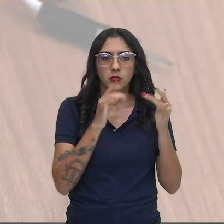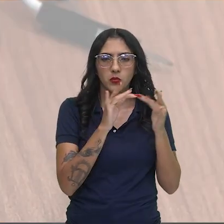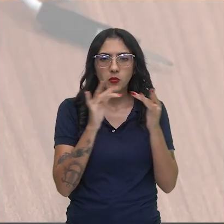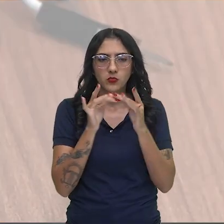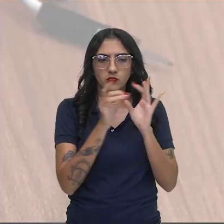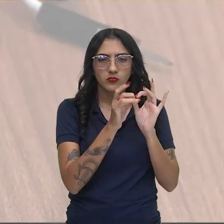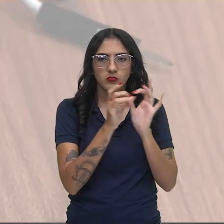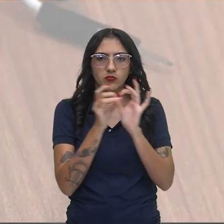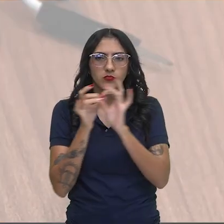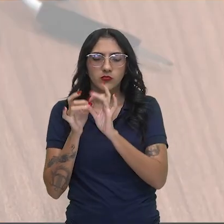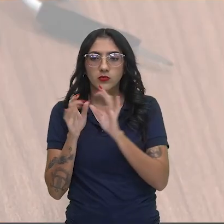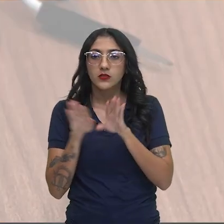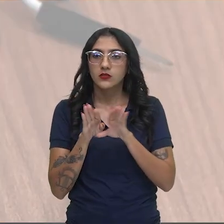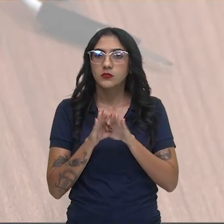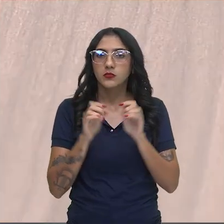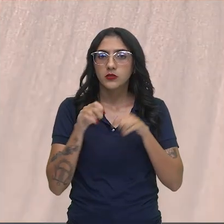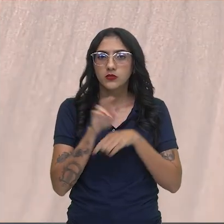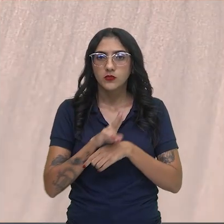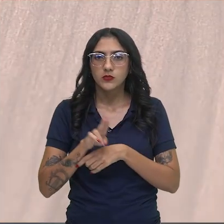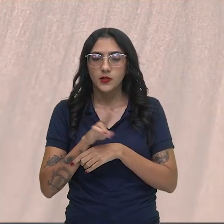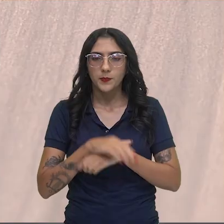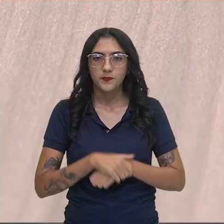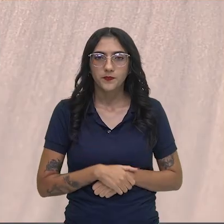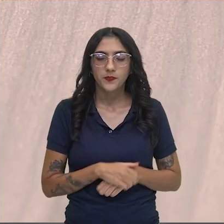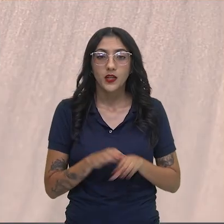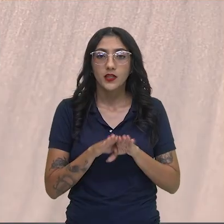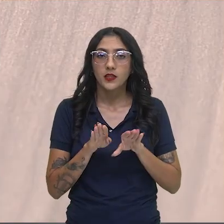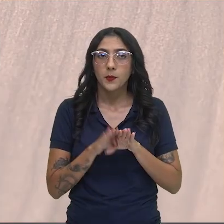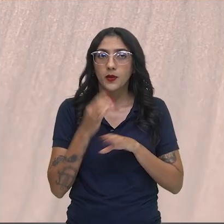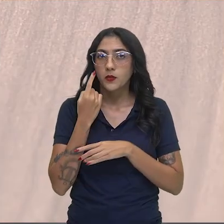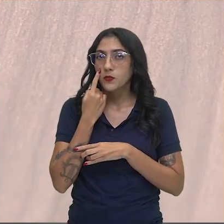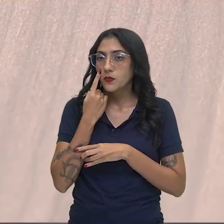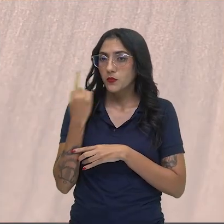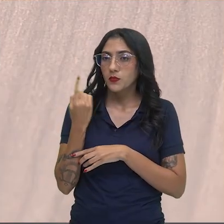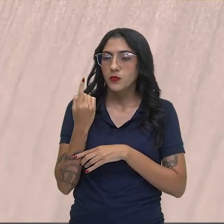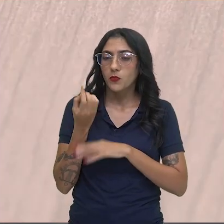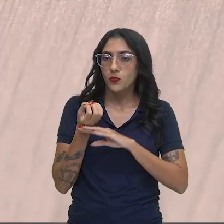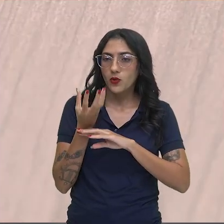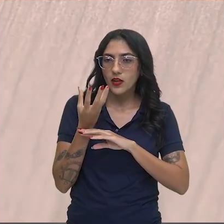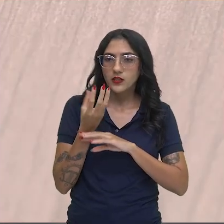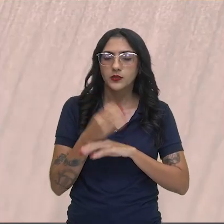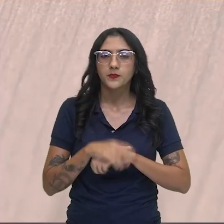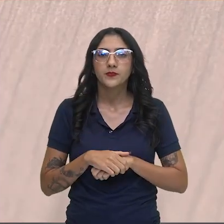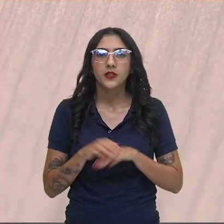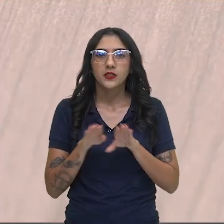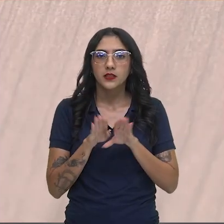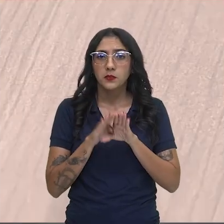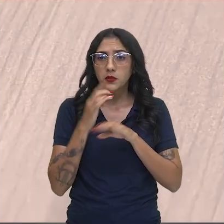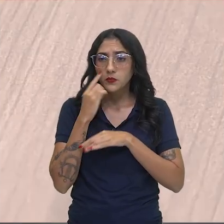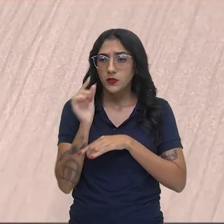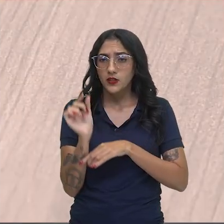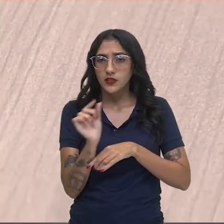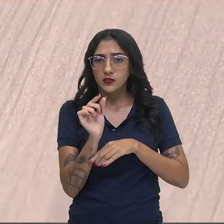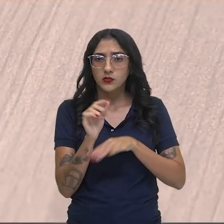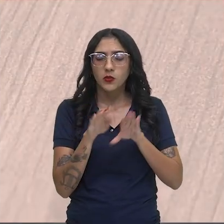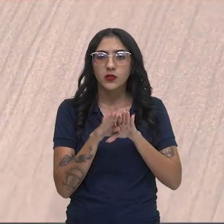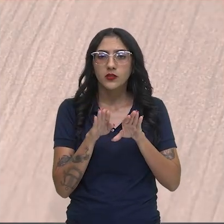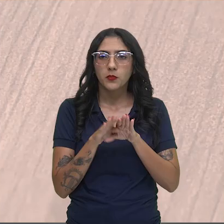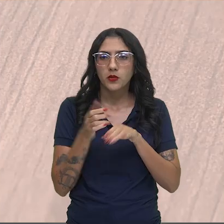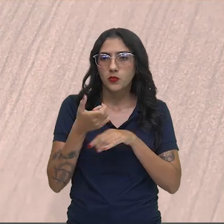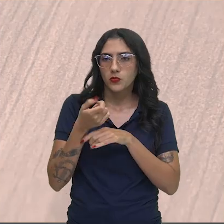também, se eu posso utilizar o computador. Tenho um LED, tenho também um resistor e um